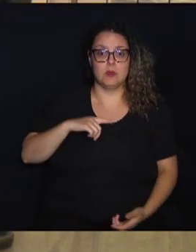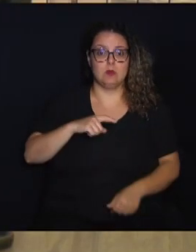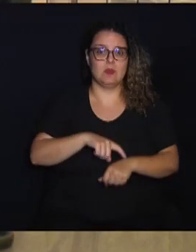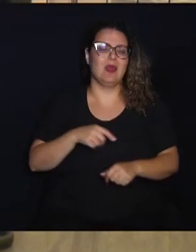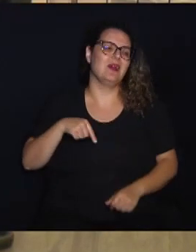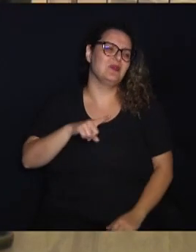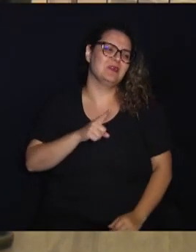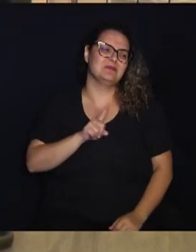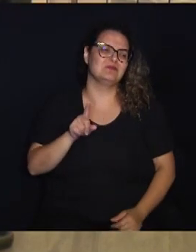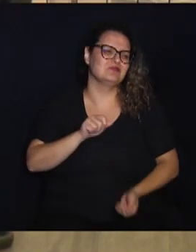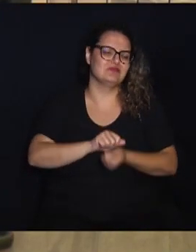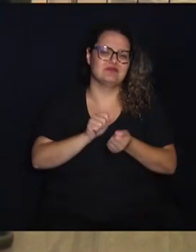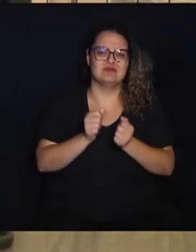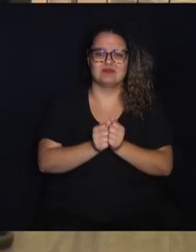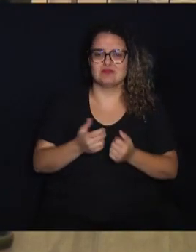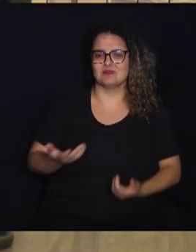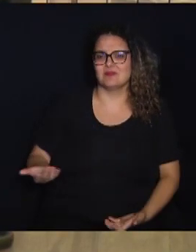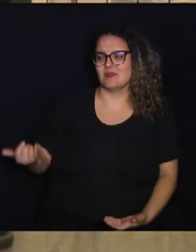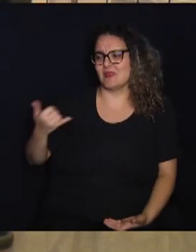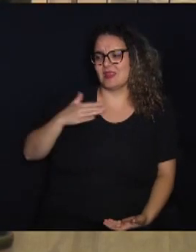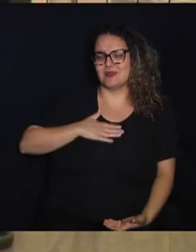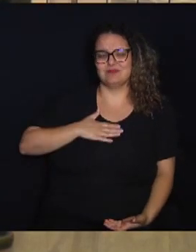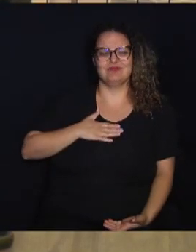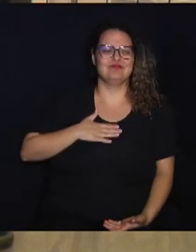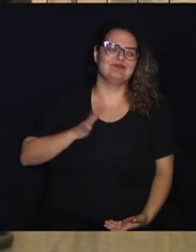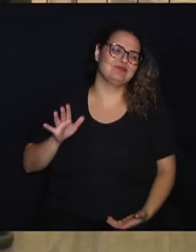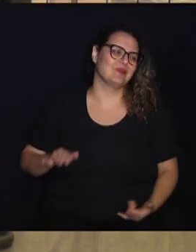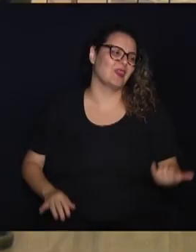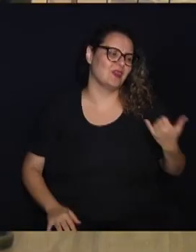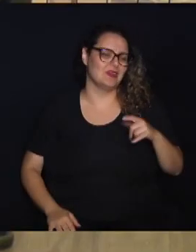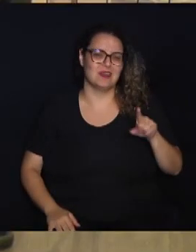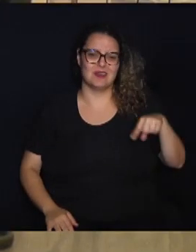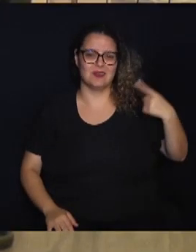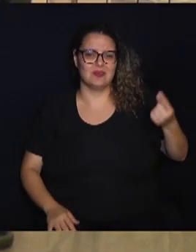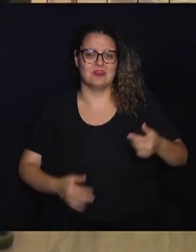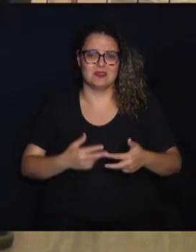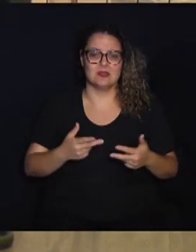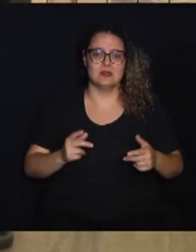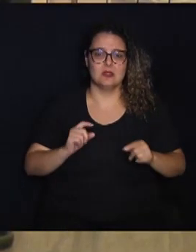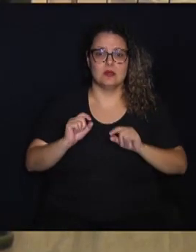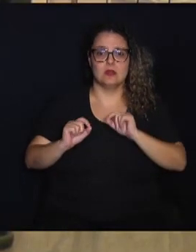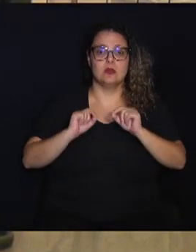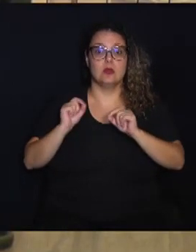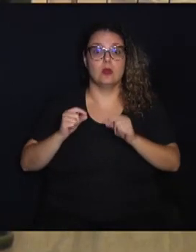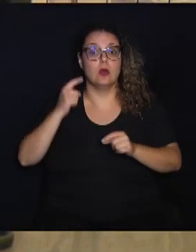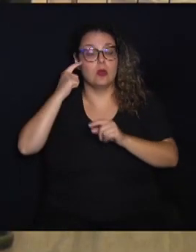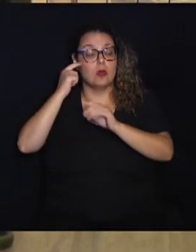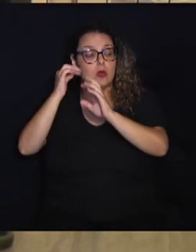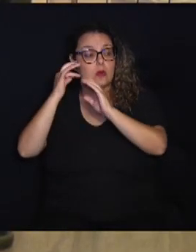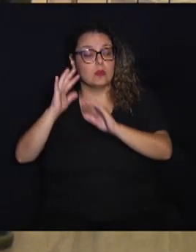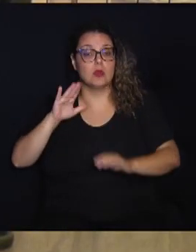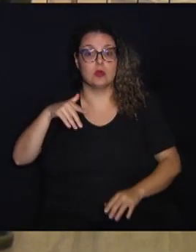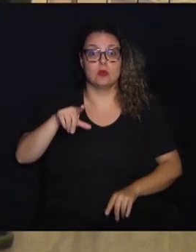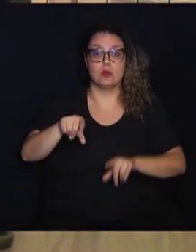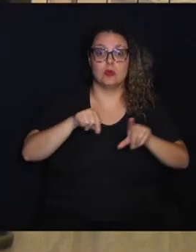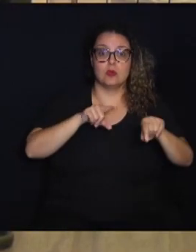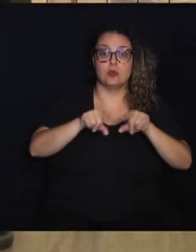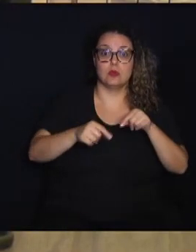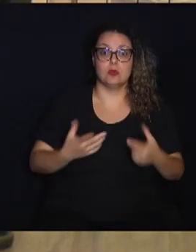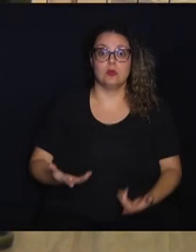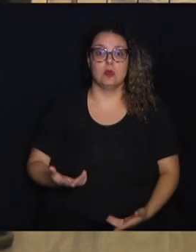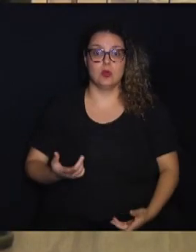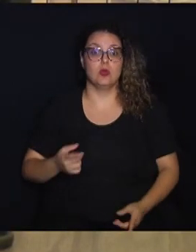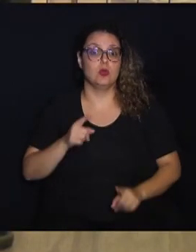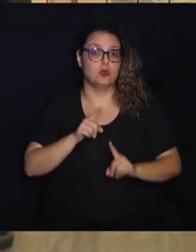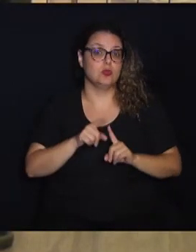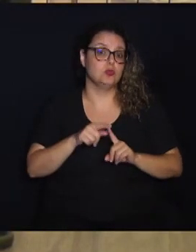gosto, alguém falou que isso é bom pra mim, outro falou que outra coisa. O que pensar na hora de escolher a